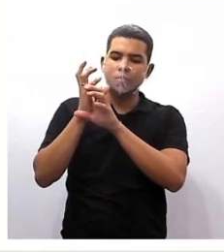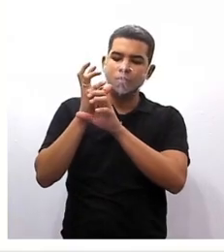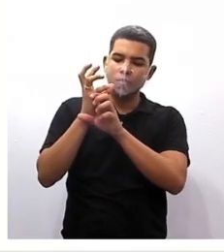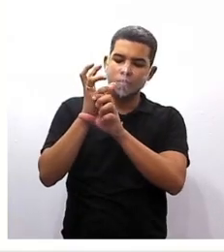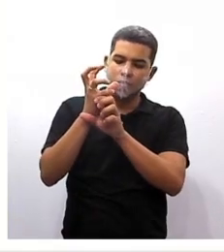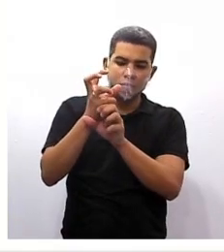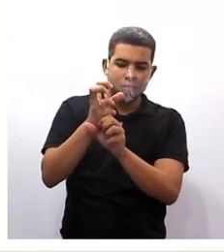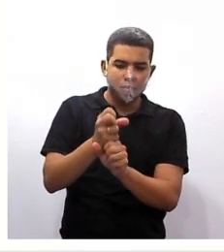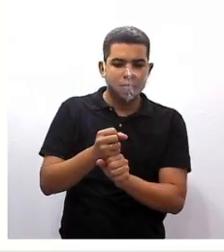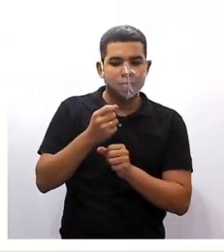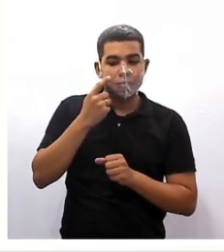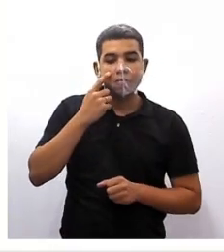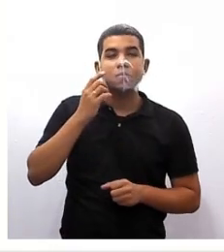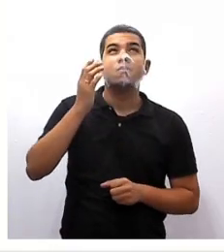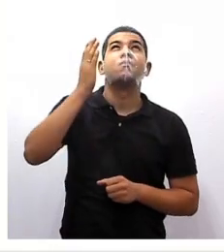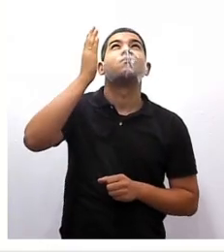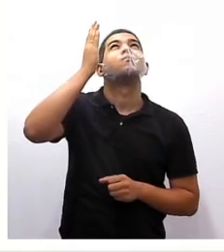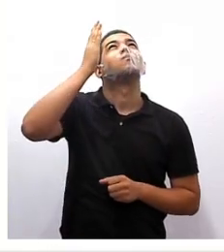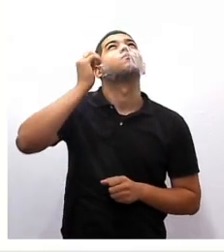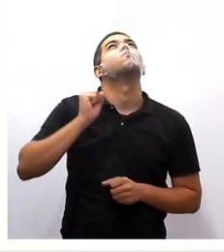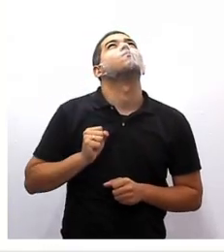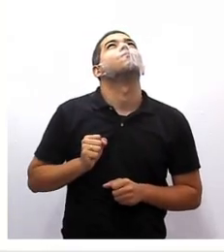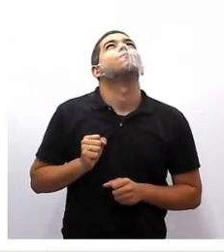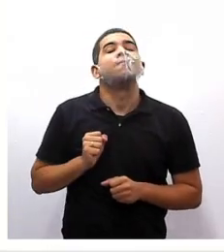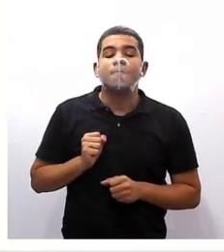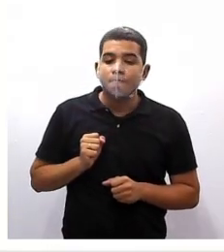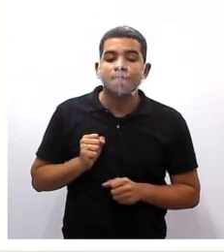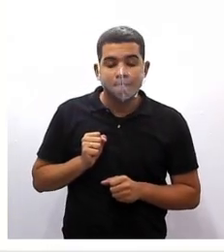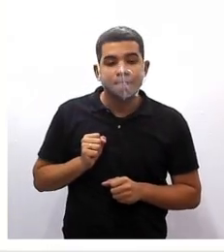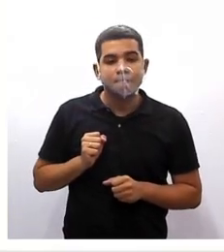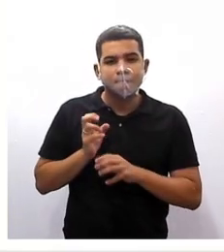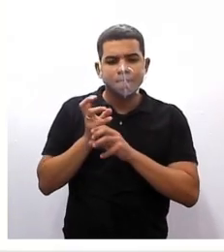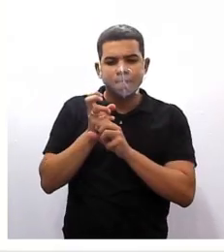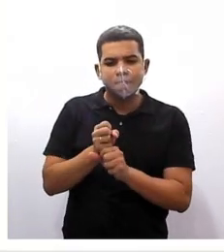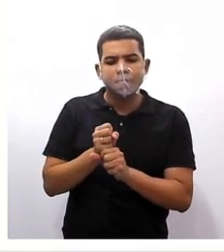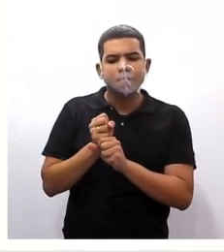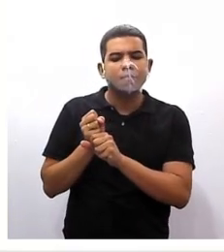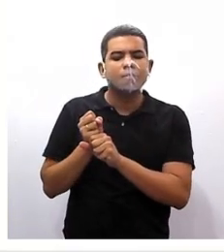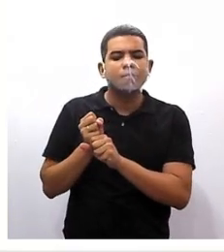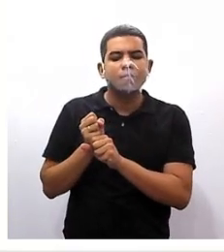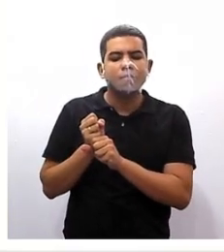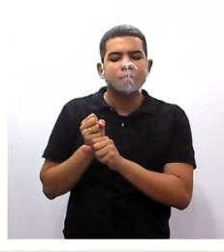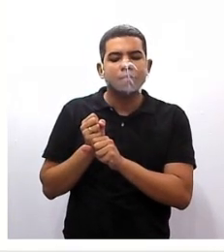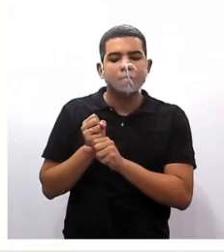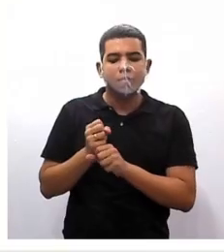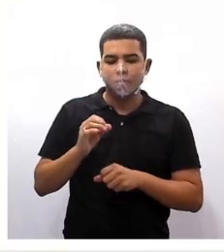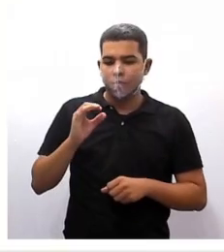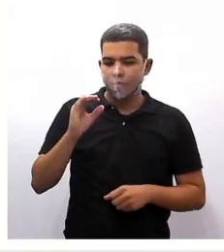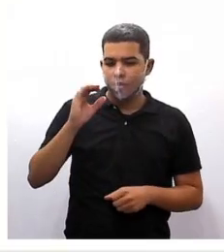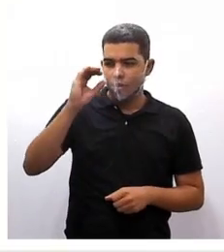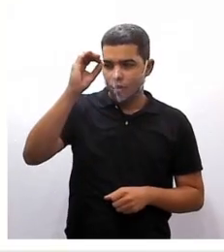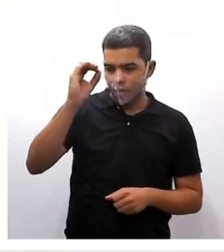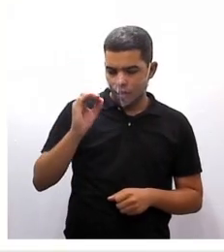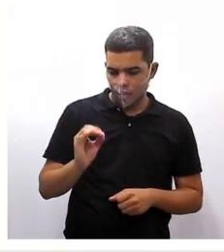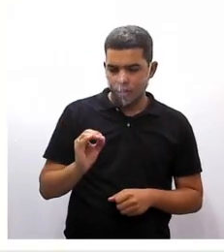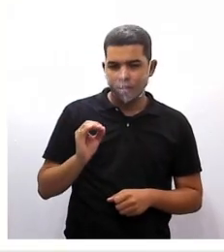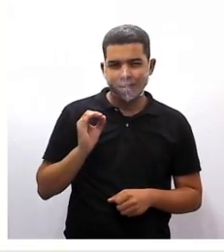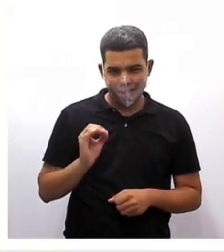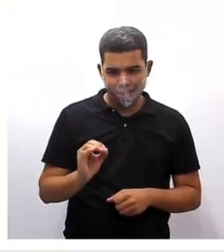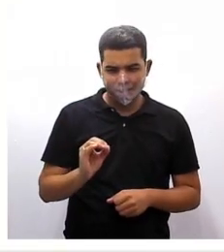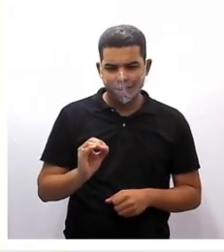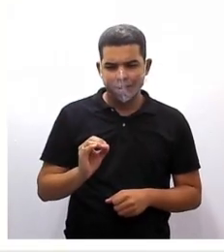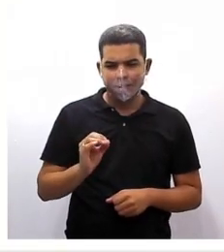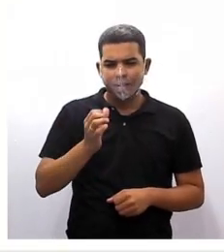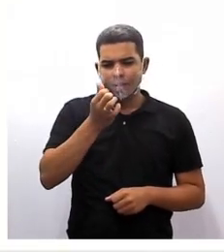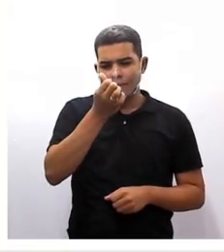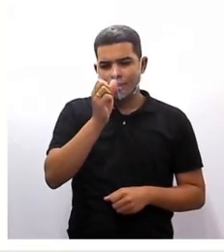8, 22,8 e vai somar agora. Vai ficar, ó, 0 mais 0 mais 0 é 0.